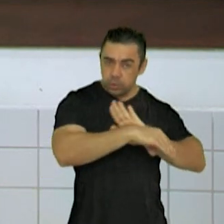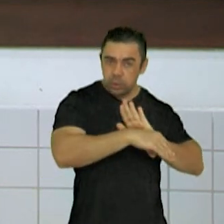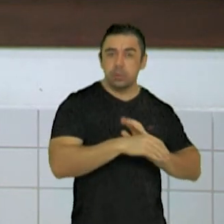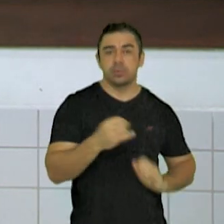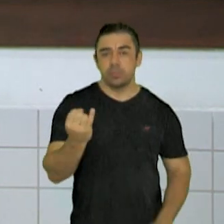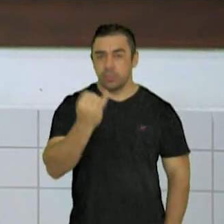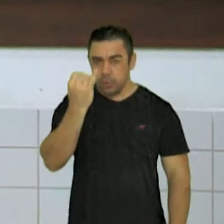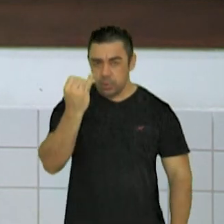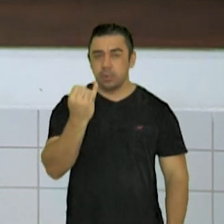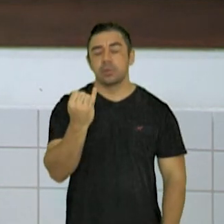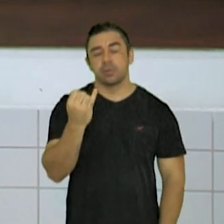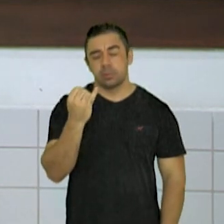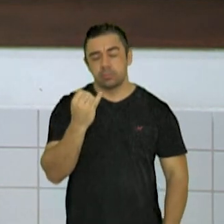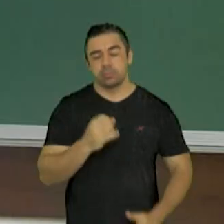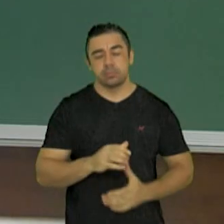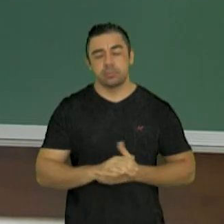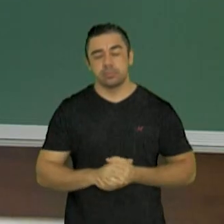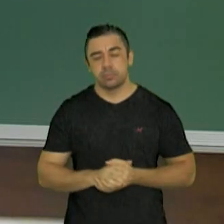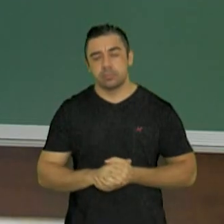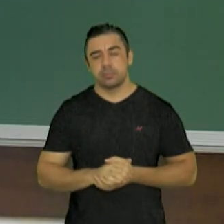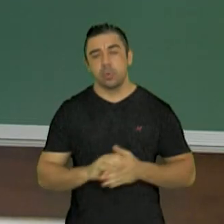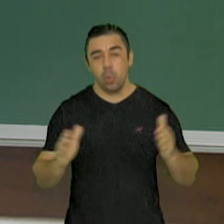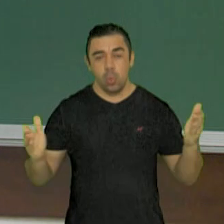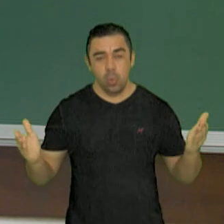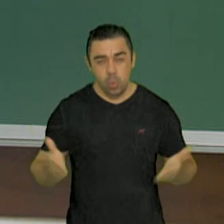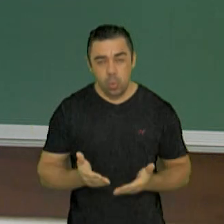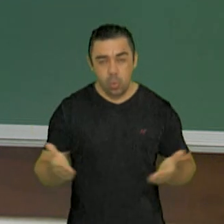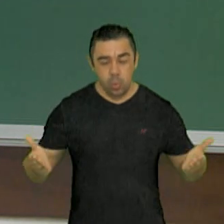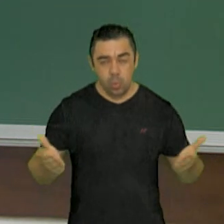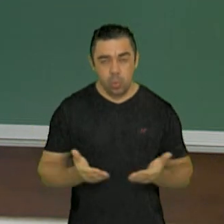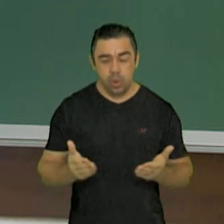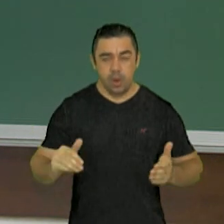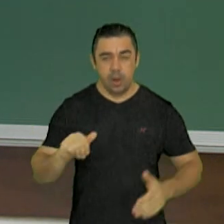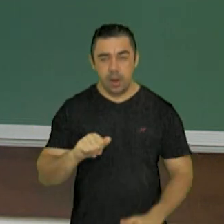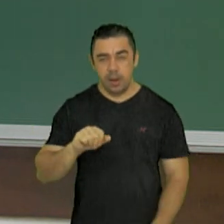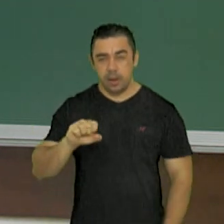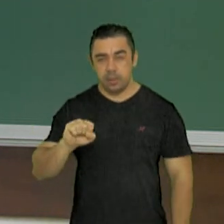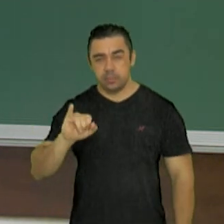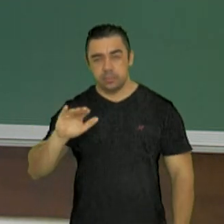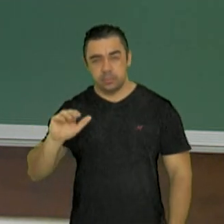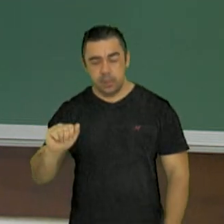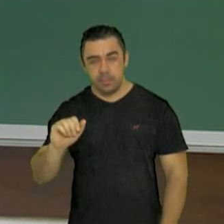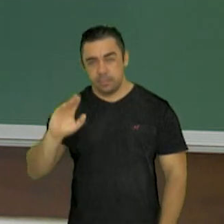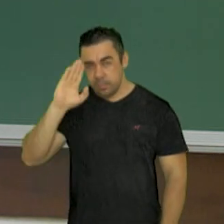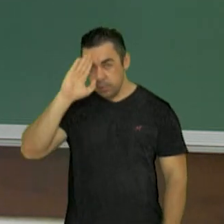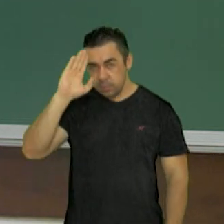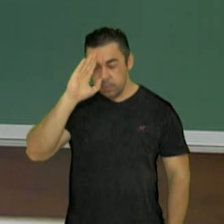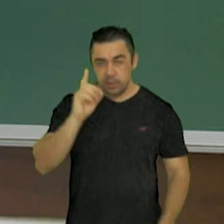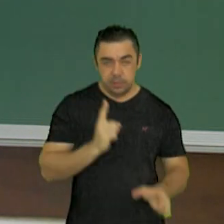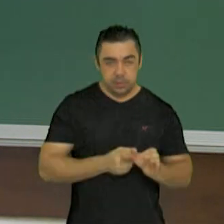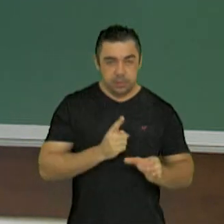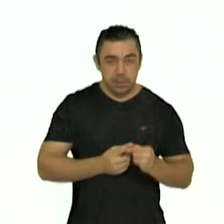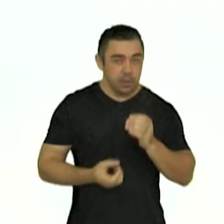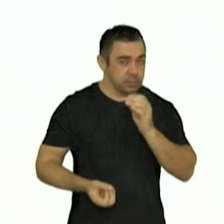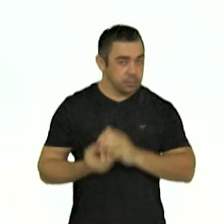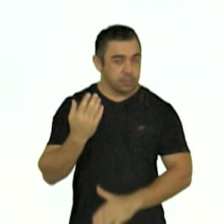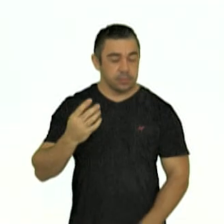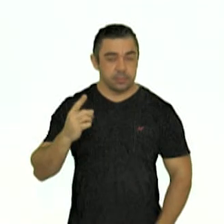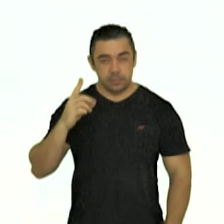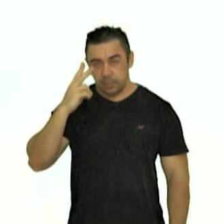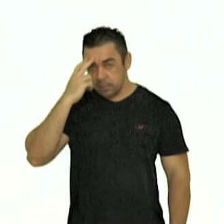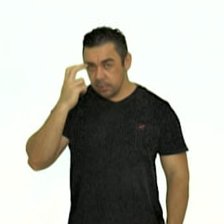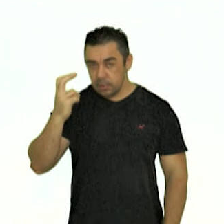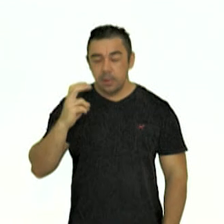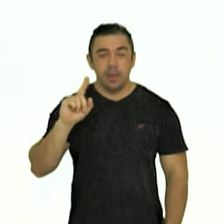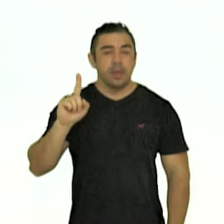se encontram no caminho. Então hoje a Ásia vem liderando a geração de cidades inteligentes,